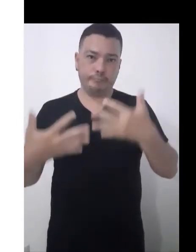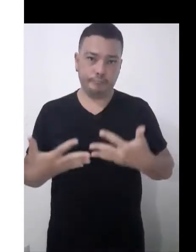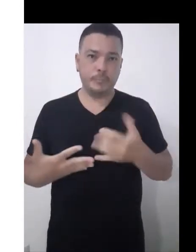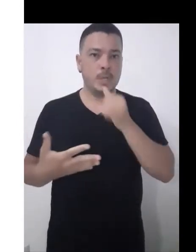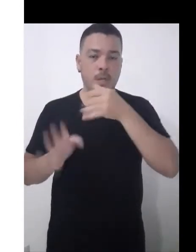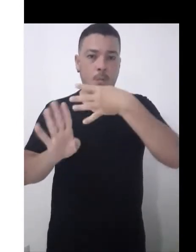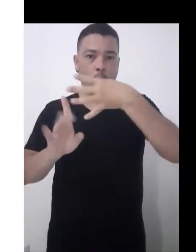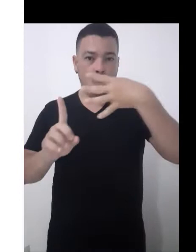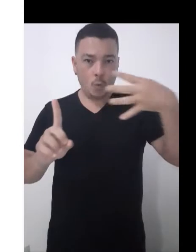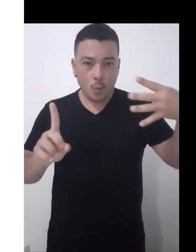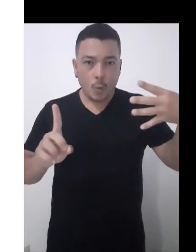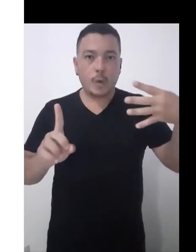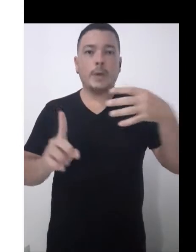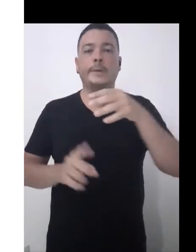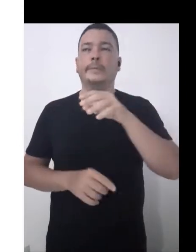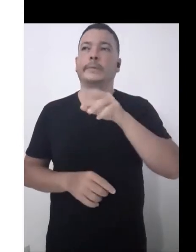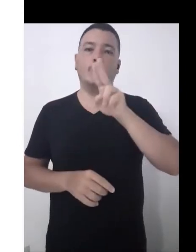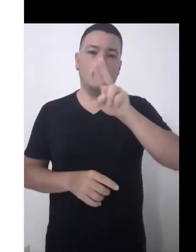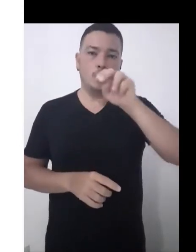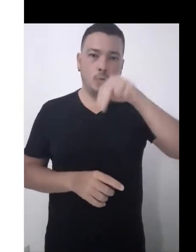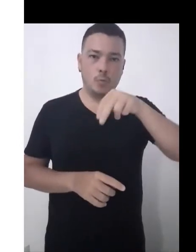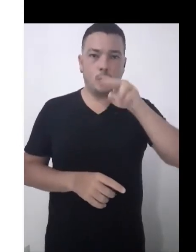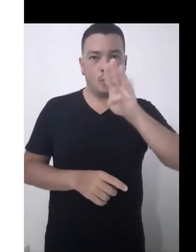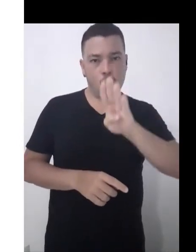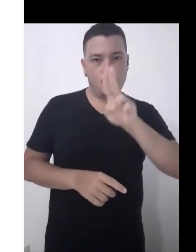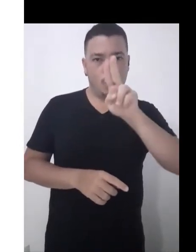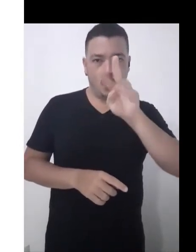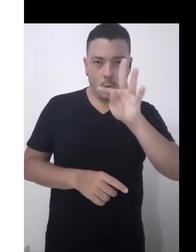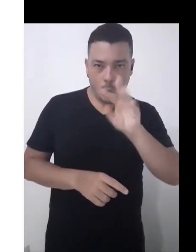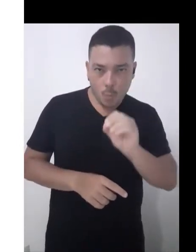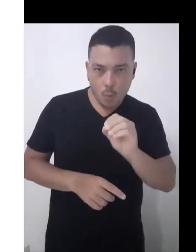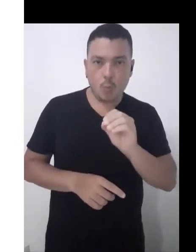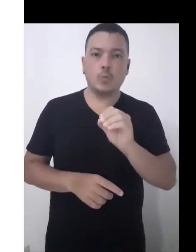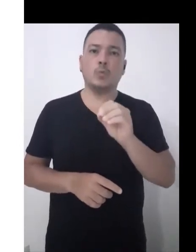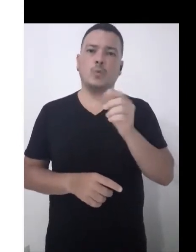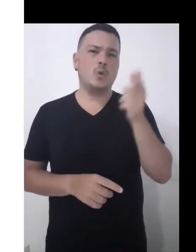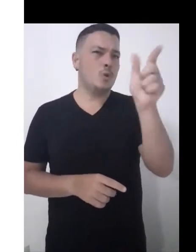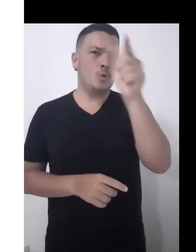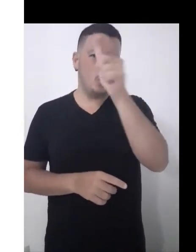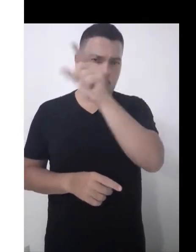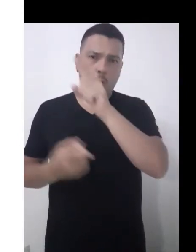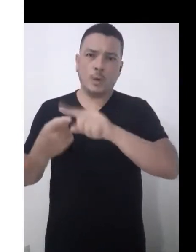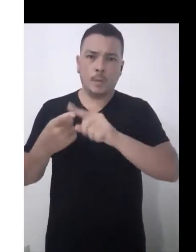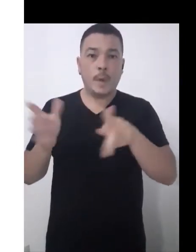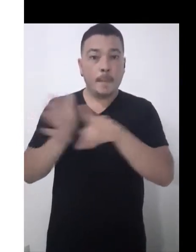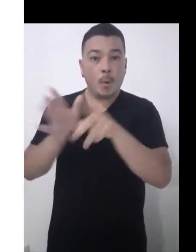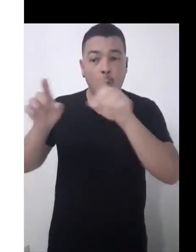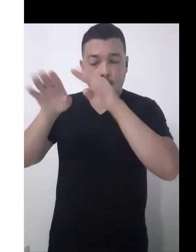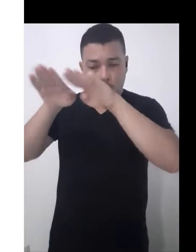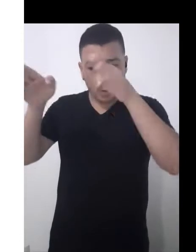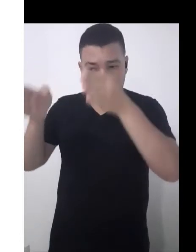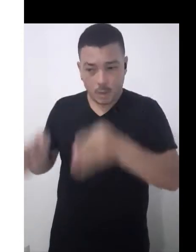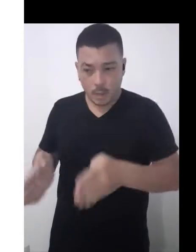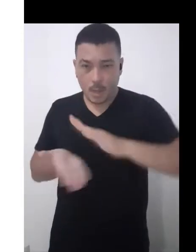Windows, Ubuntu e quaisquer outros, para sistemas computacionais de mesa, né?